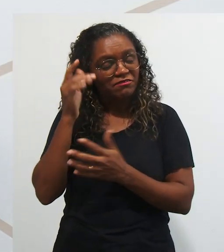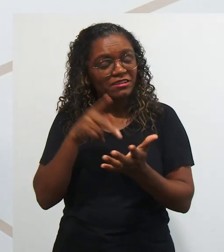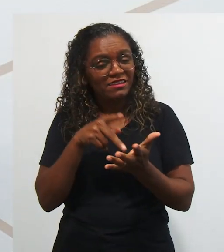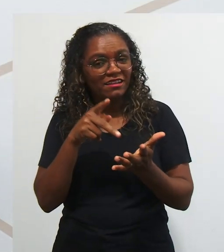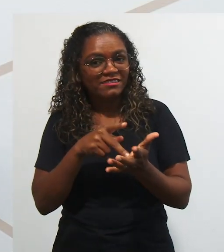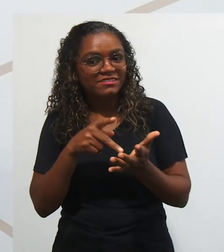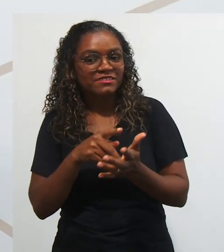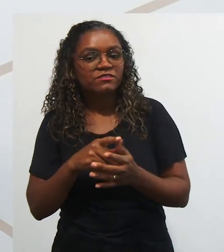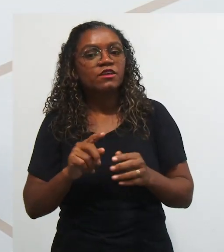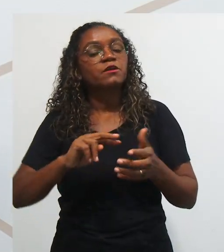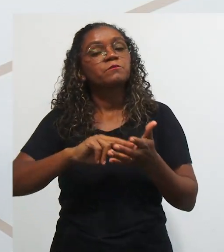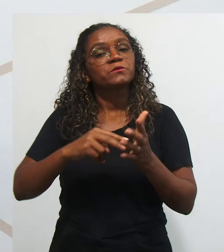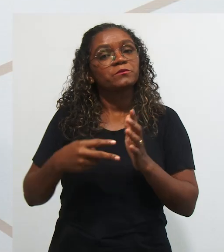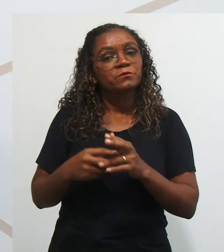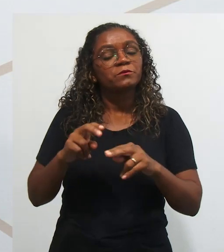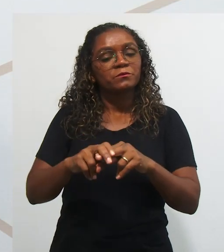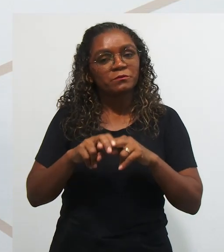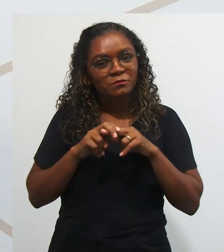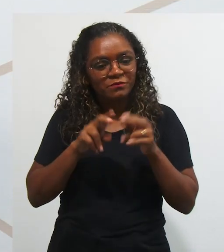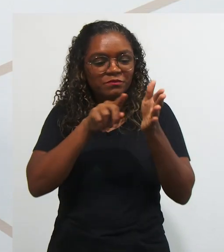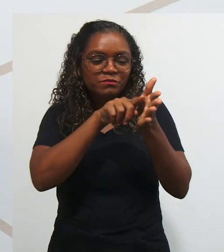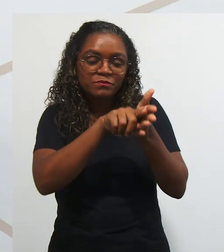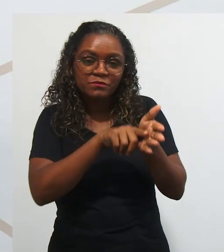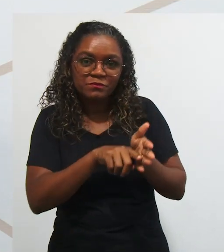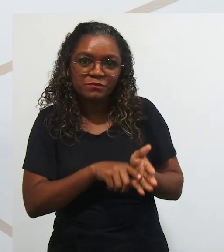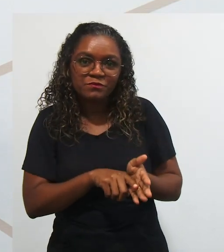verdade. Então, a pesquisa, ela é